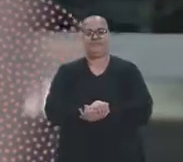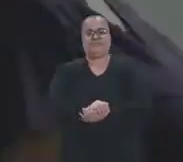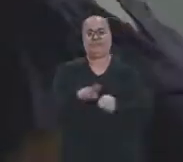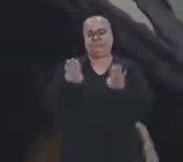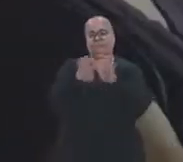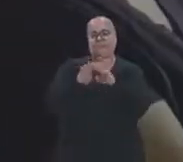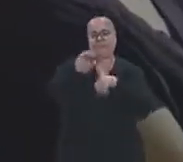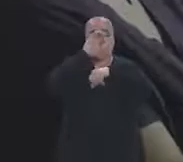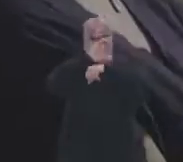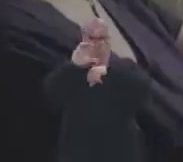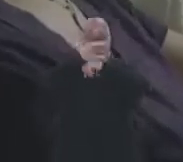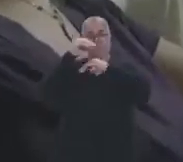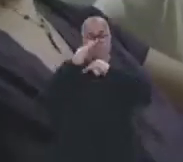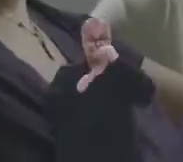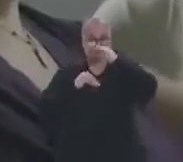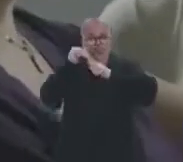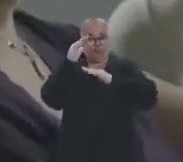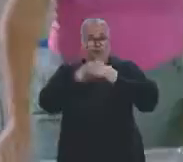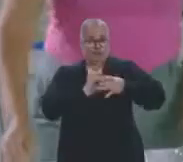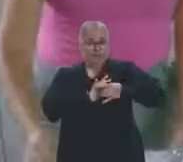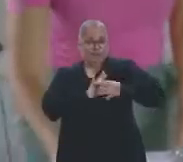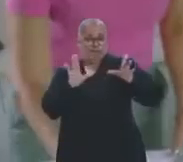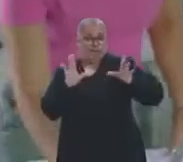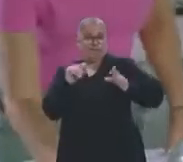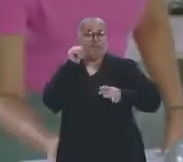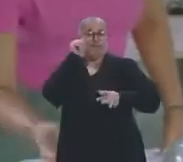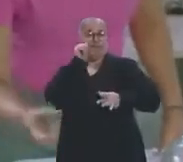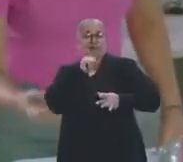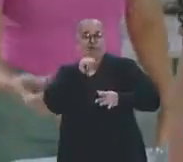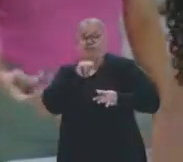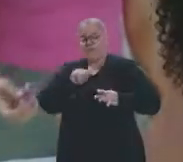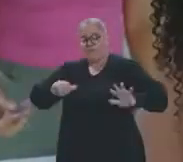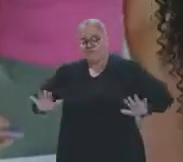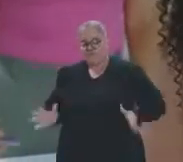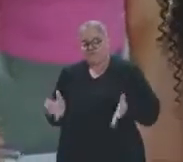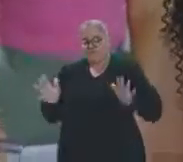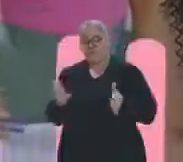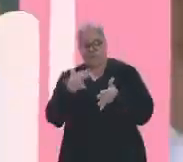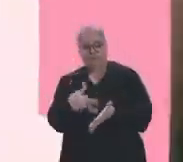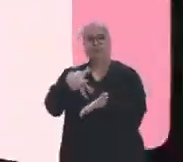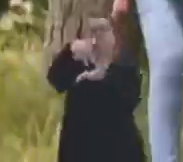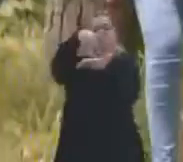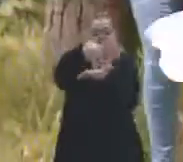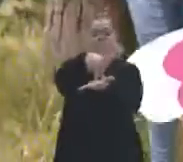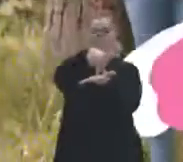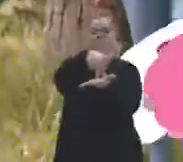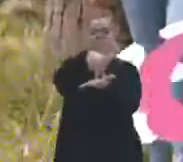E os cursos profissionalizantes que oferecemos estão promovendo o empoderamento feminino.